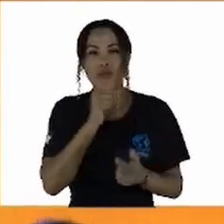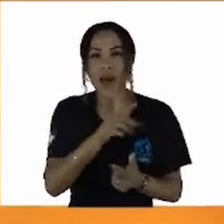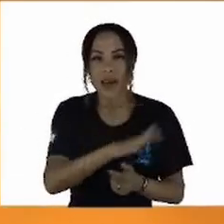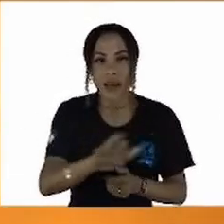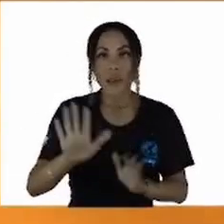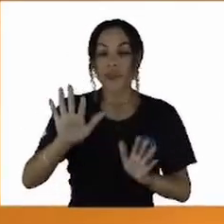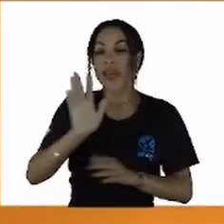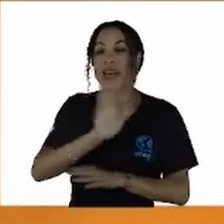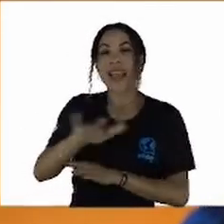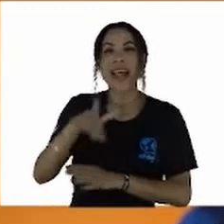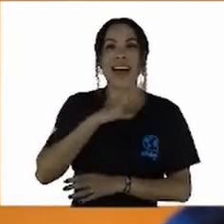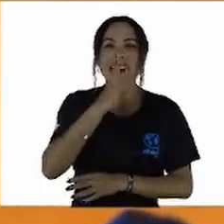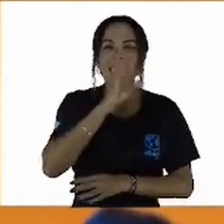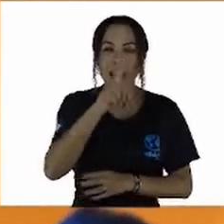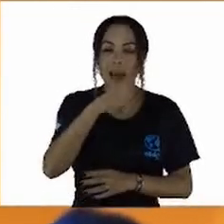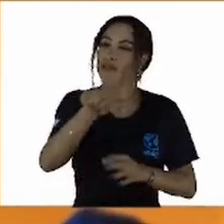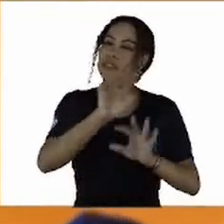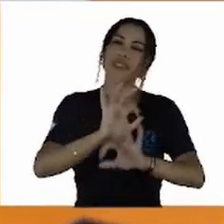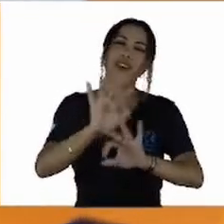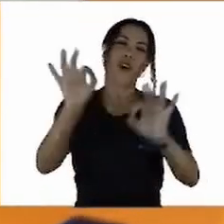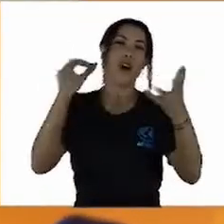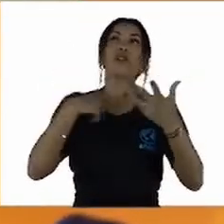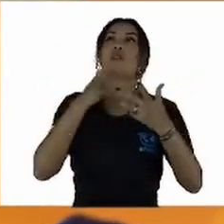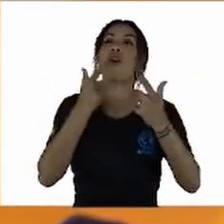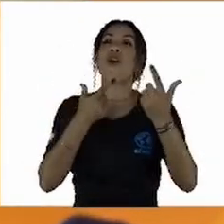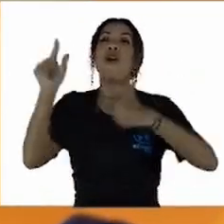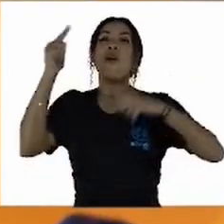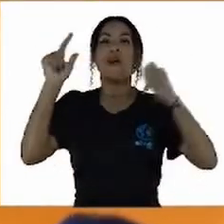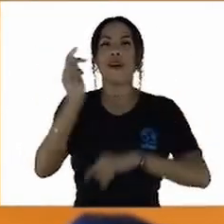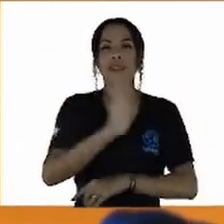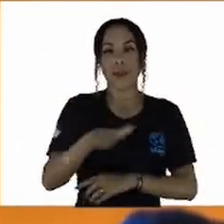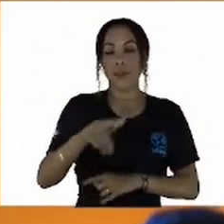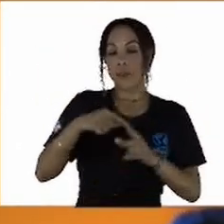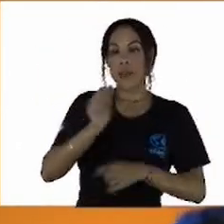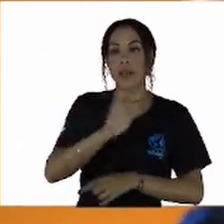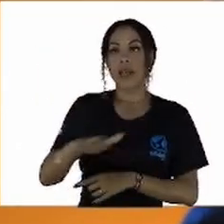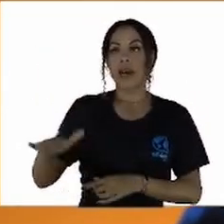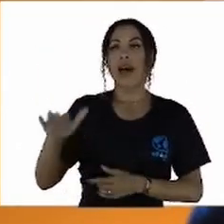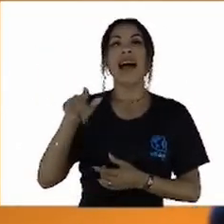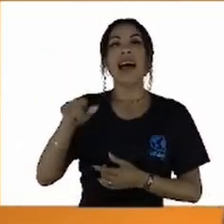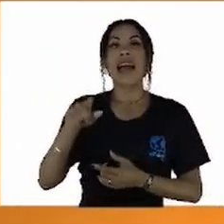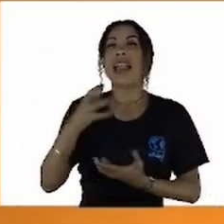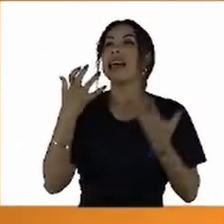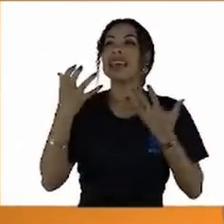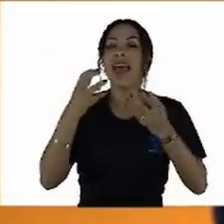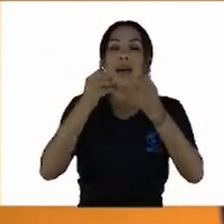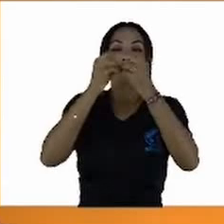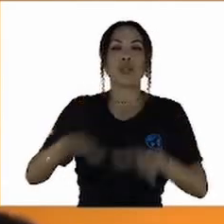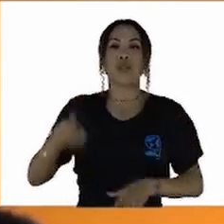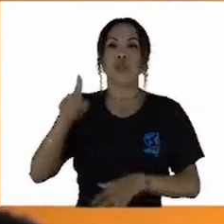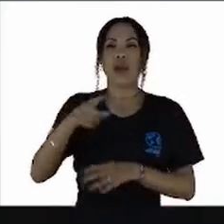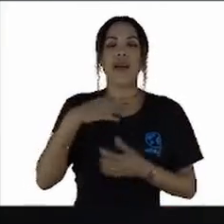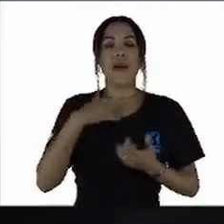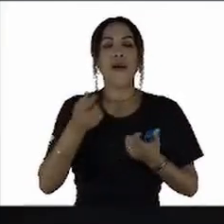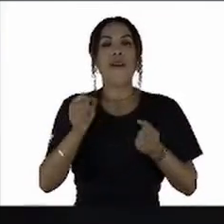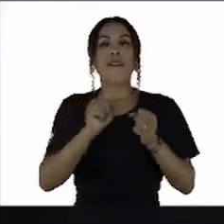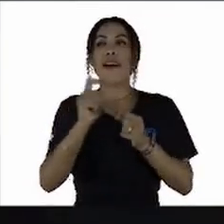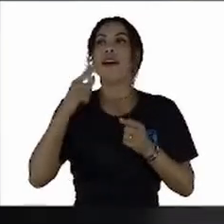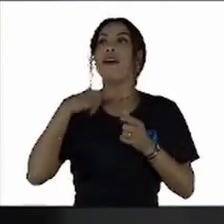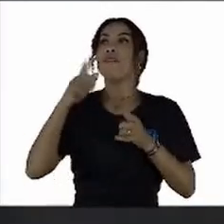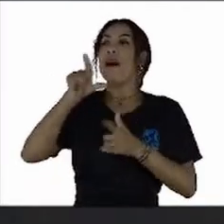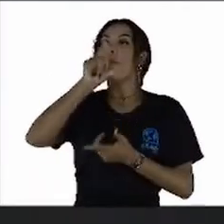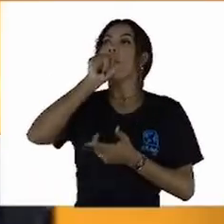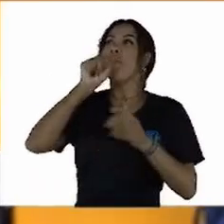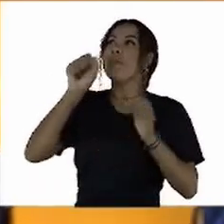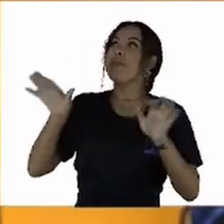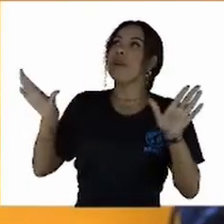Mas que tá assistindo, tem alguma em casa? Essas são, ó. Tô falando de outras crianças. A criança, ela assiste a fim de destruir o mágico. Tipo assim, tu vai fazer aparecer o pombo.